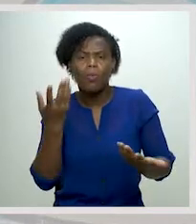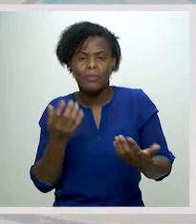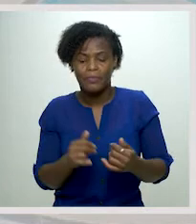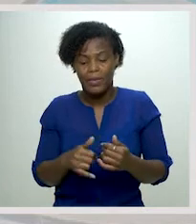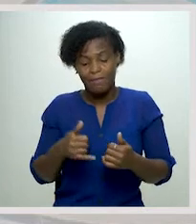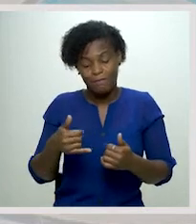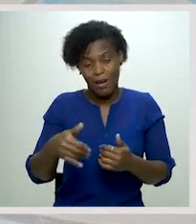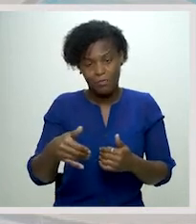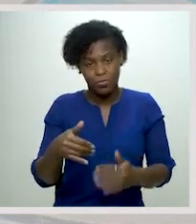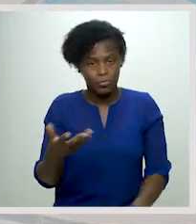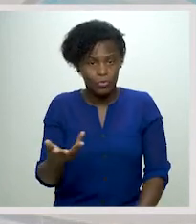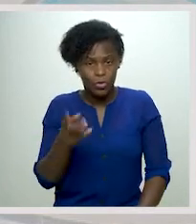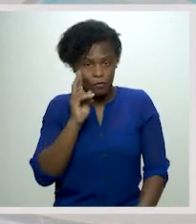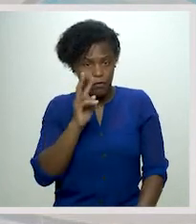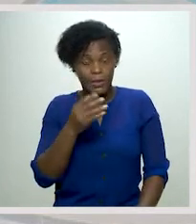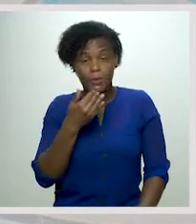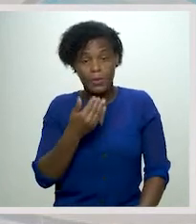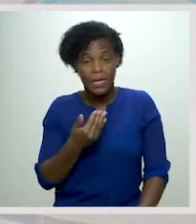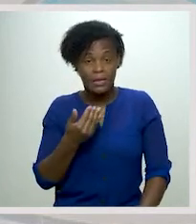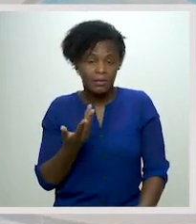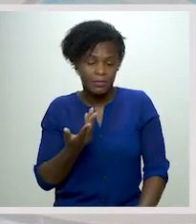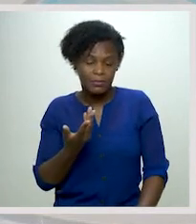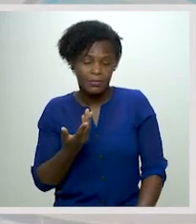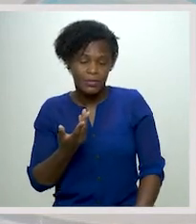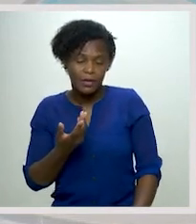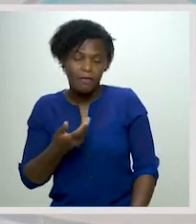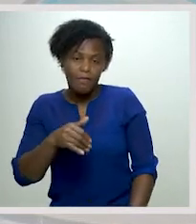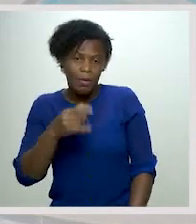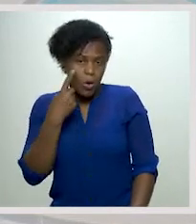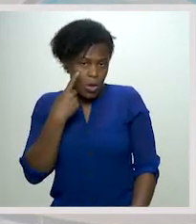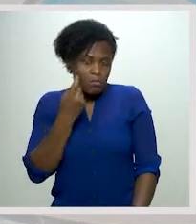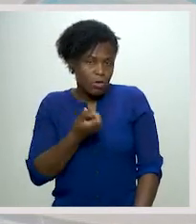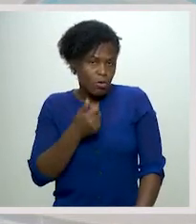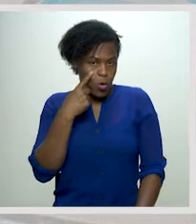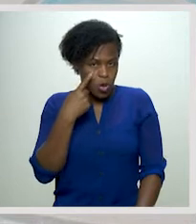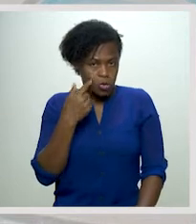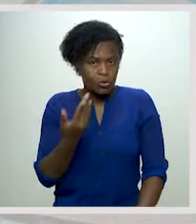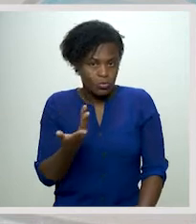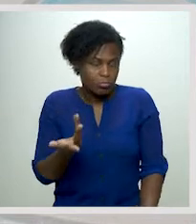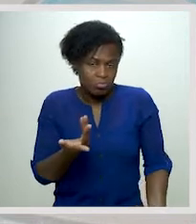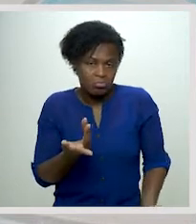Então vamos seguir o experimento, aliás, vamos conhecer um pouco, né?